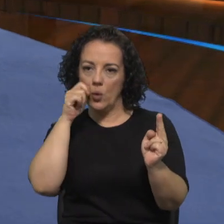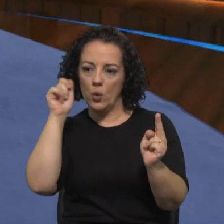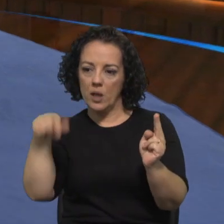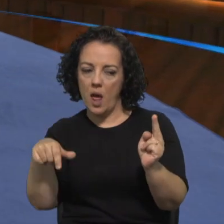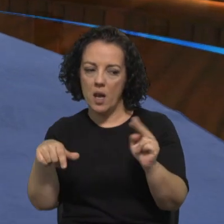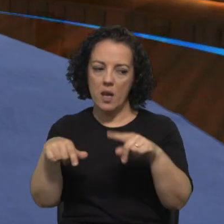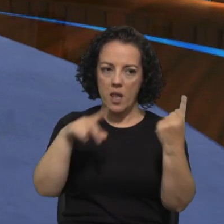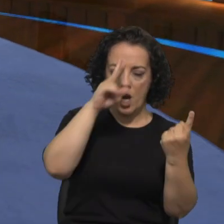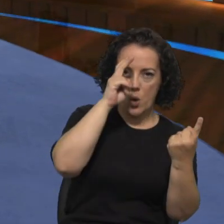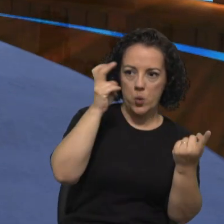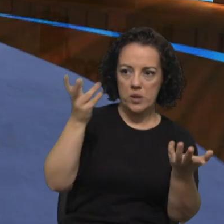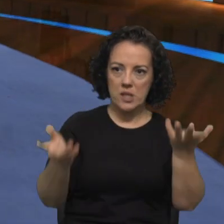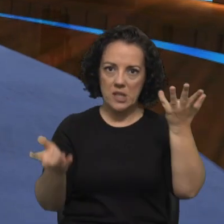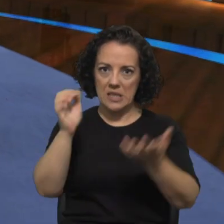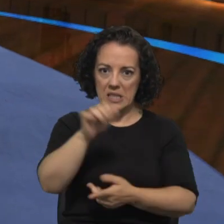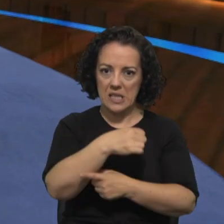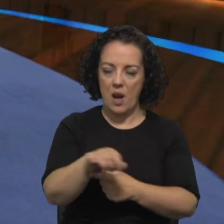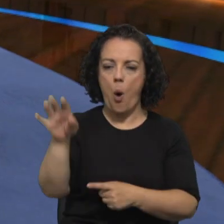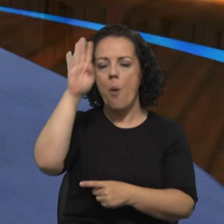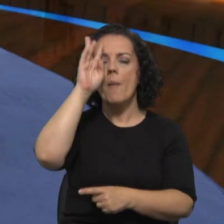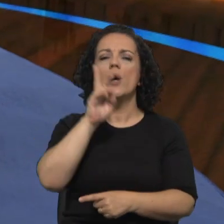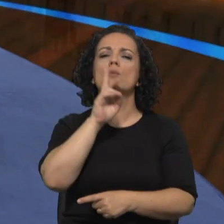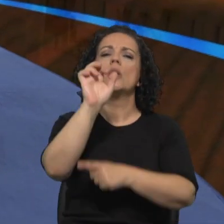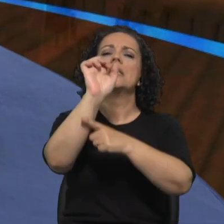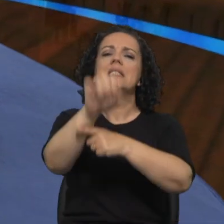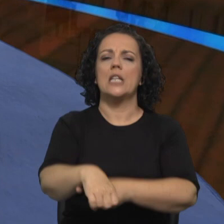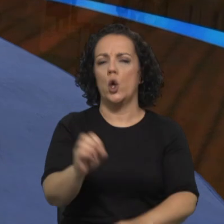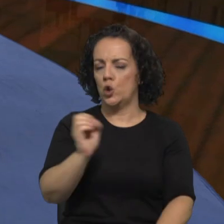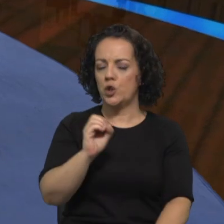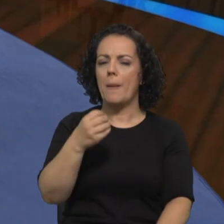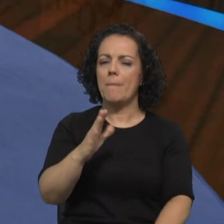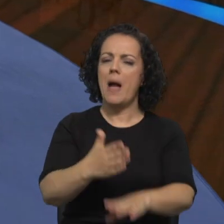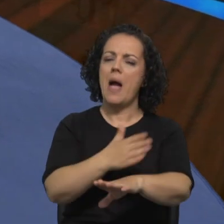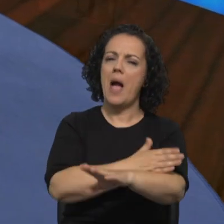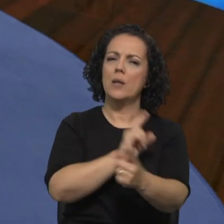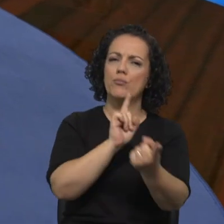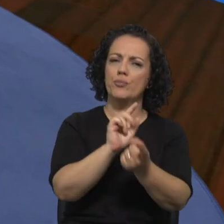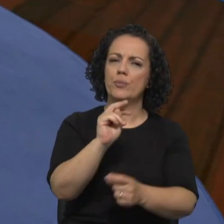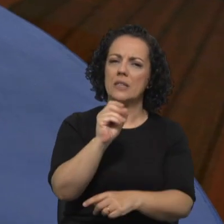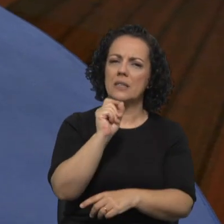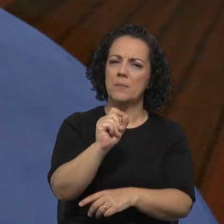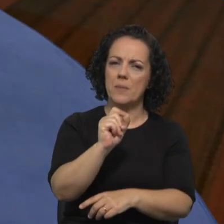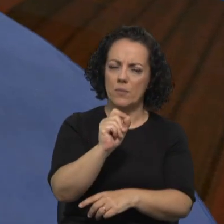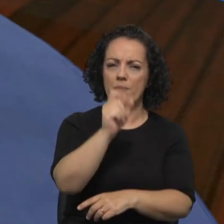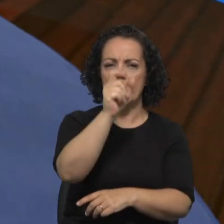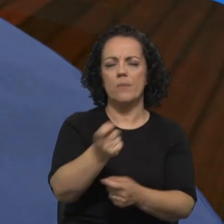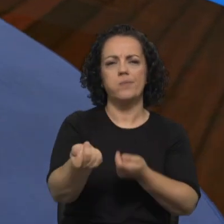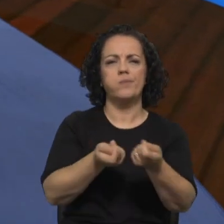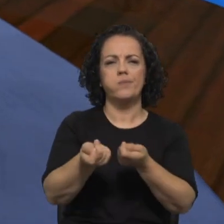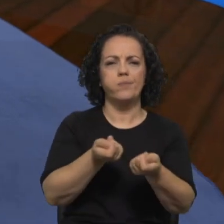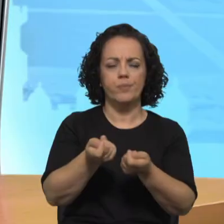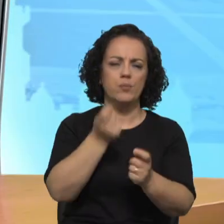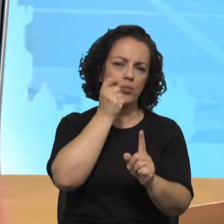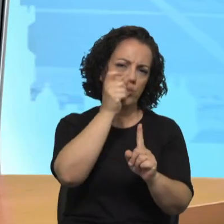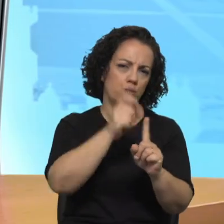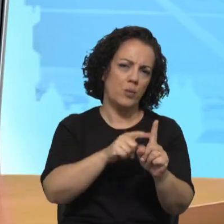responder sim, mas o que é certo é que ele recebeu na Anunciatura, quase durante meia hora, o metropolita Hilarion, que durante 13 anos foi